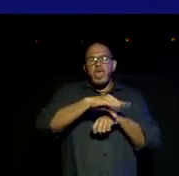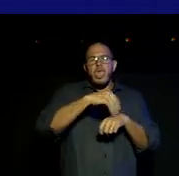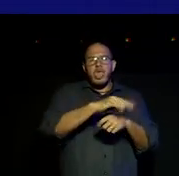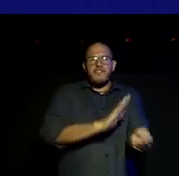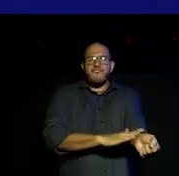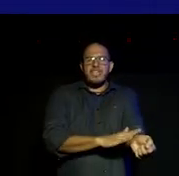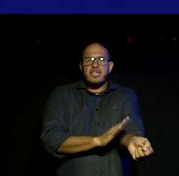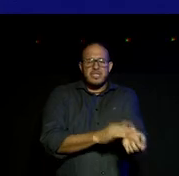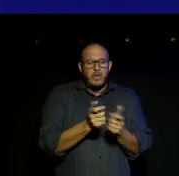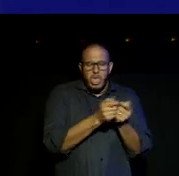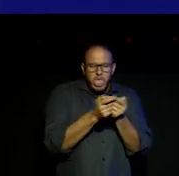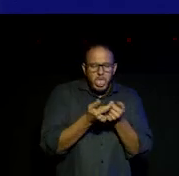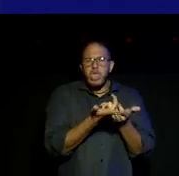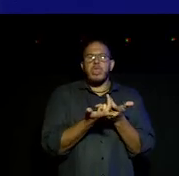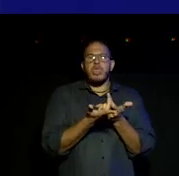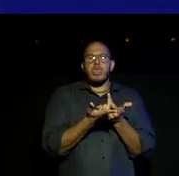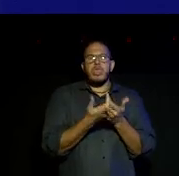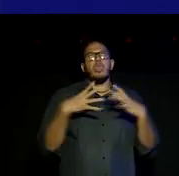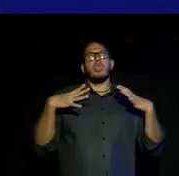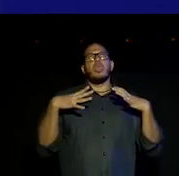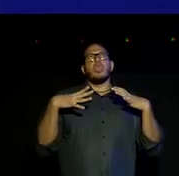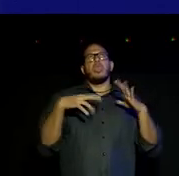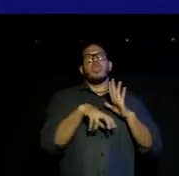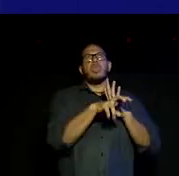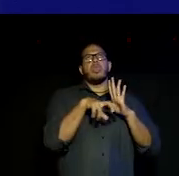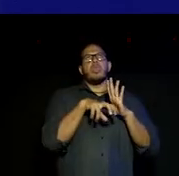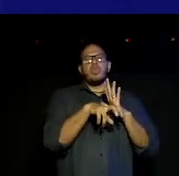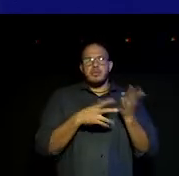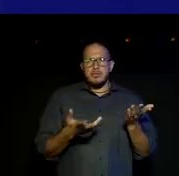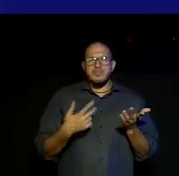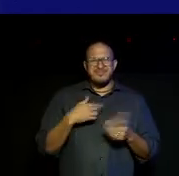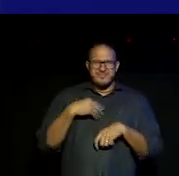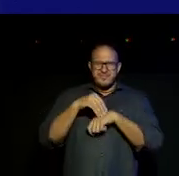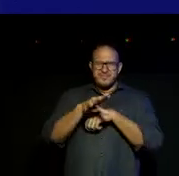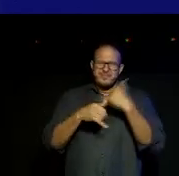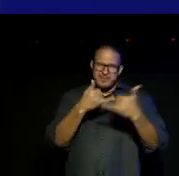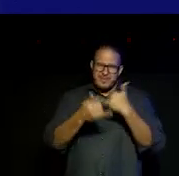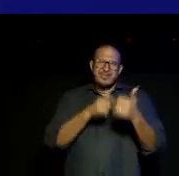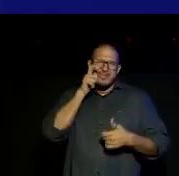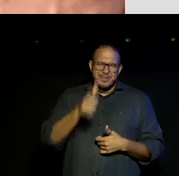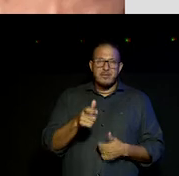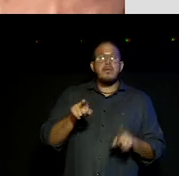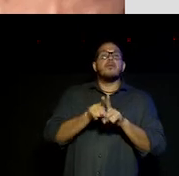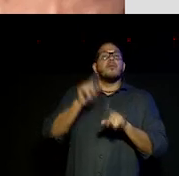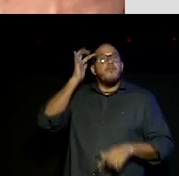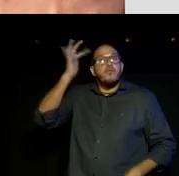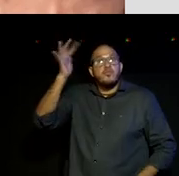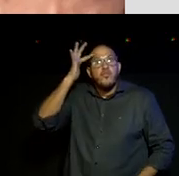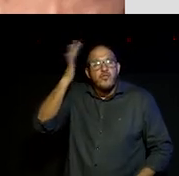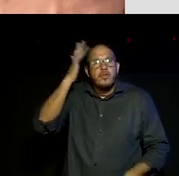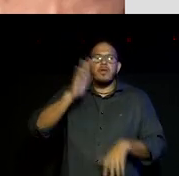que fabricam essa chatura. Eu trouxe, inclusive, uma brincadeira muito interessante para vocês a esse respeito. Filosofia, então, é